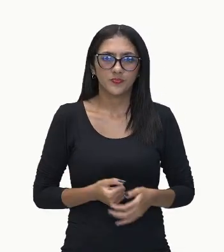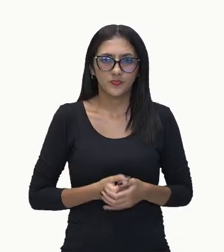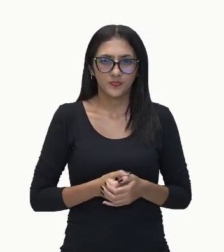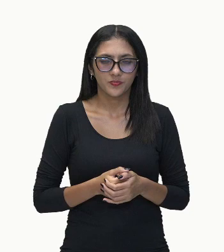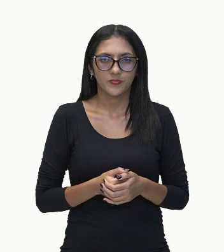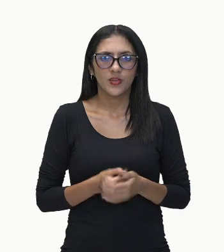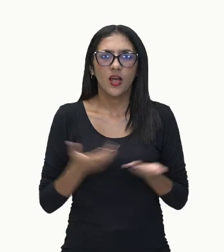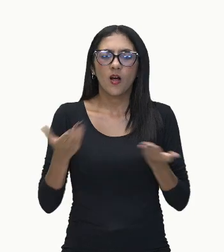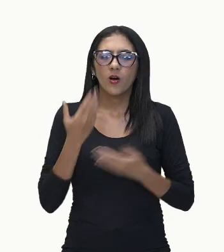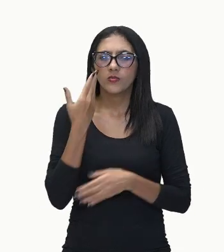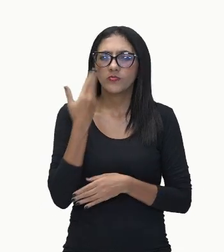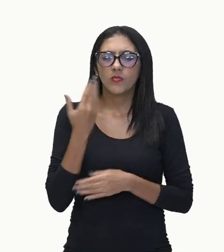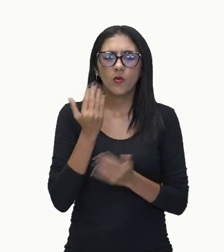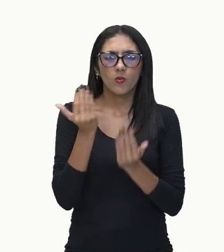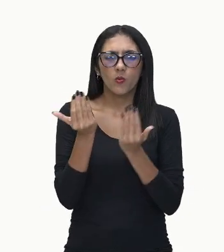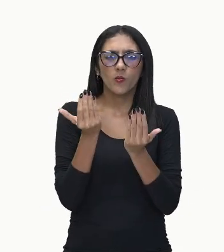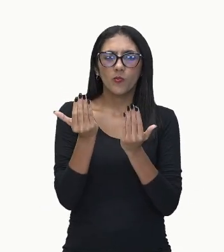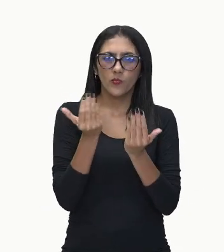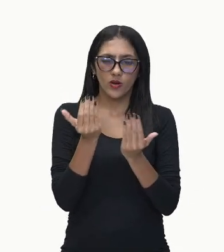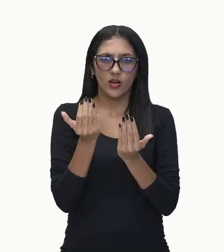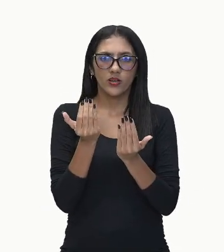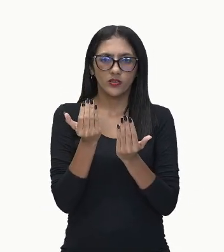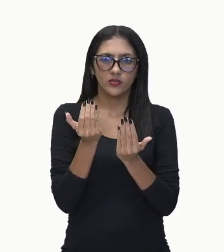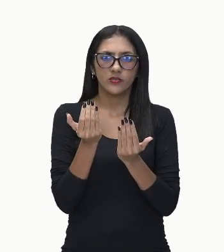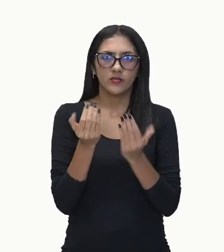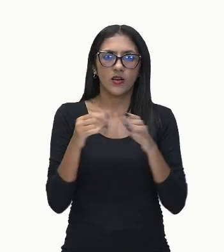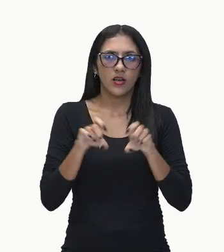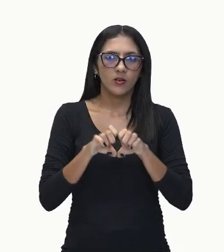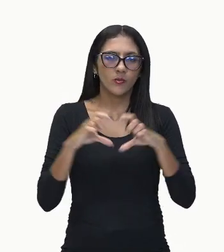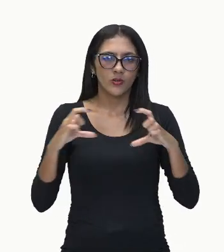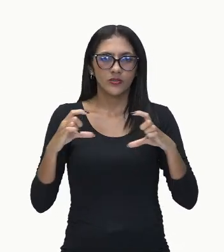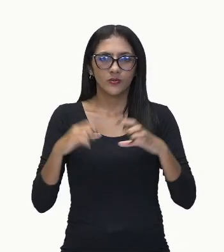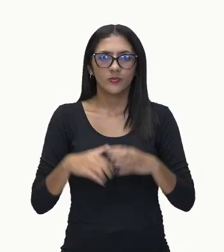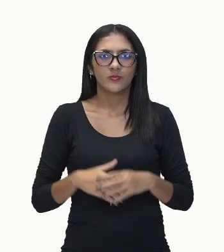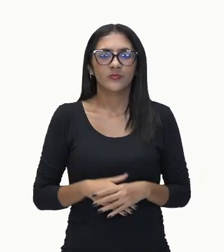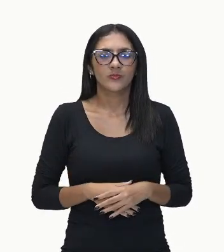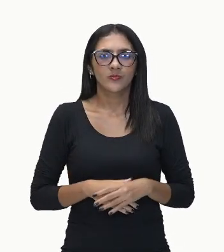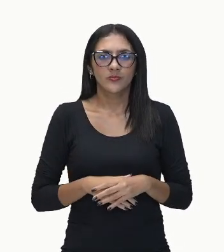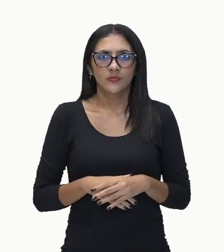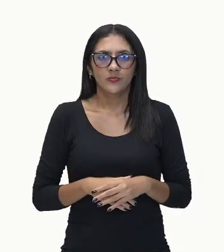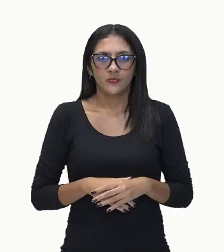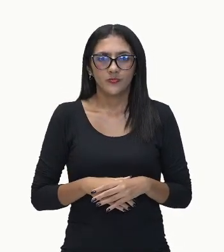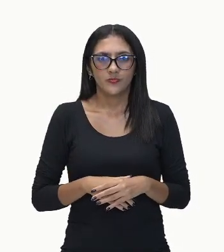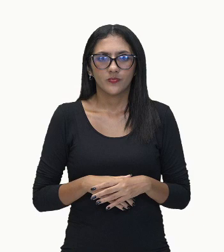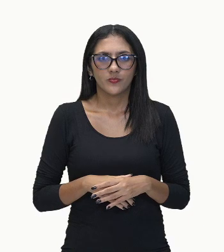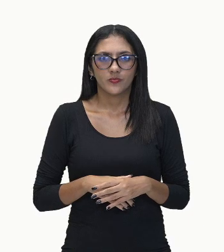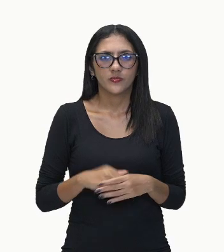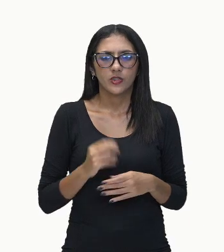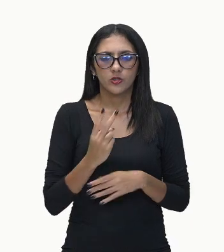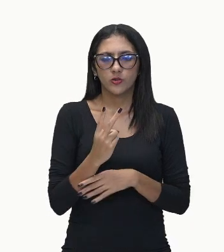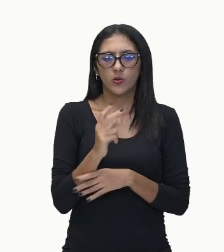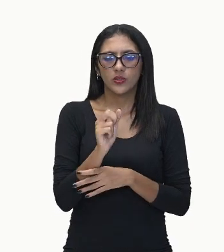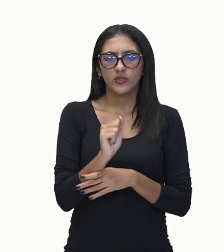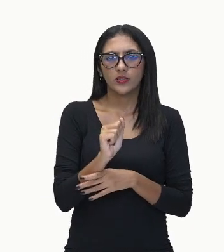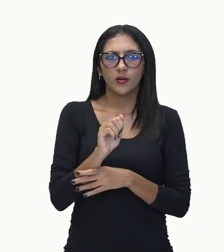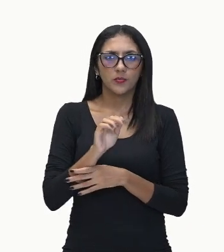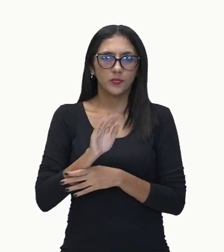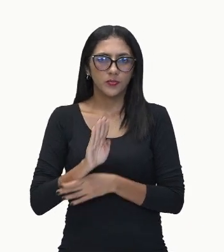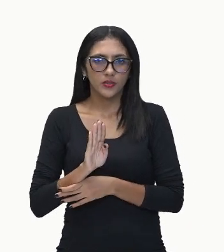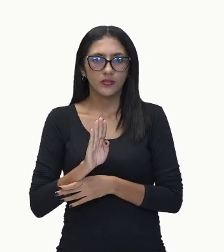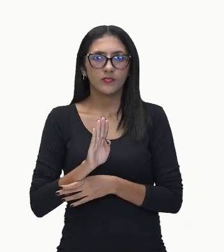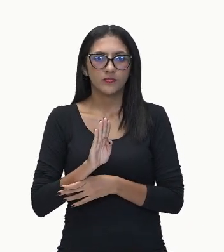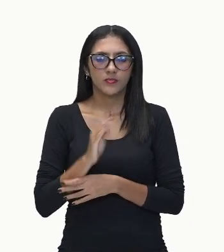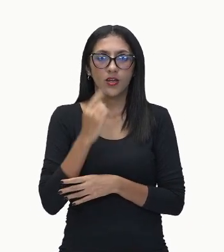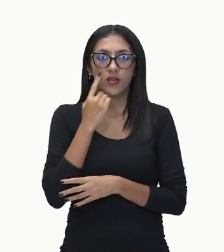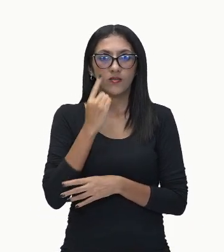aqui ó são temos aqui ó 2ab ó e aqui temos